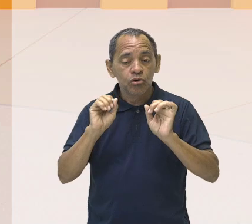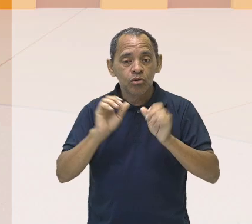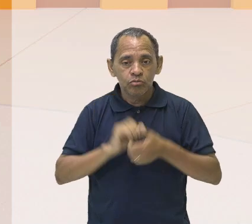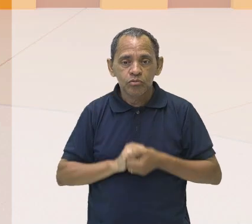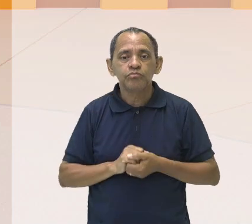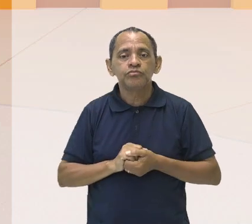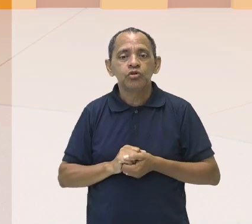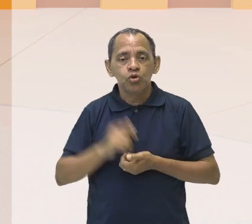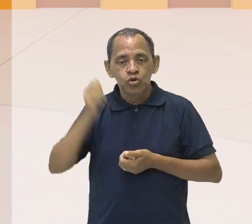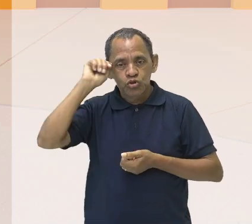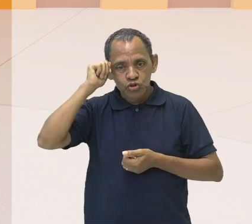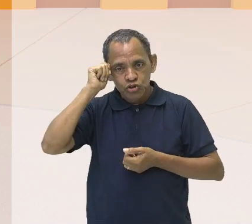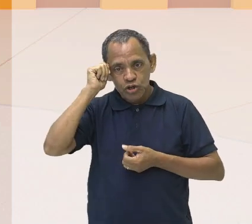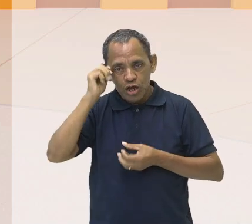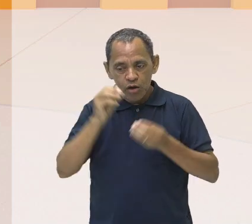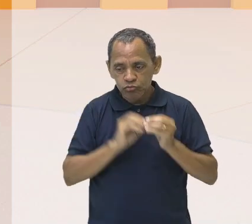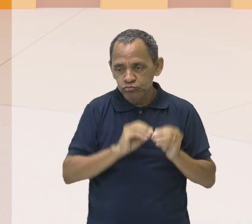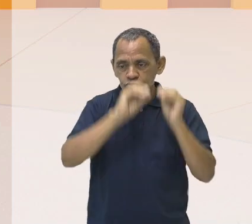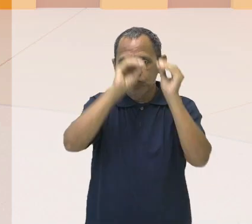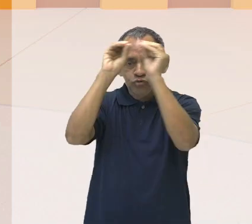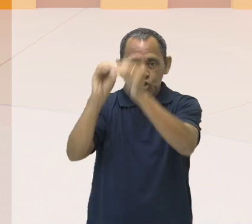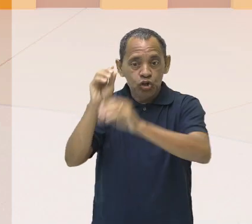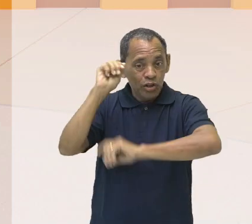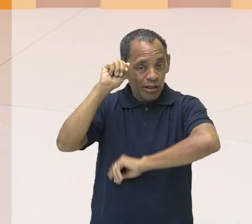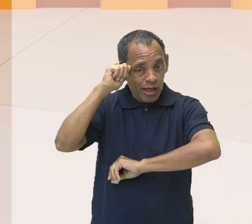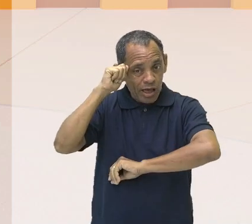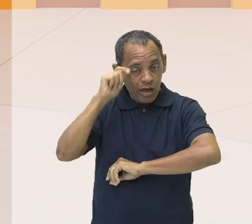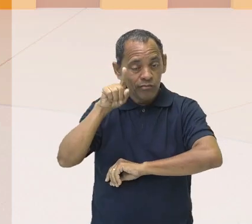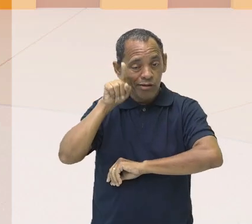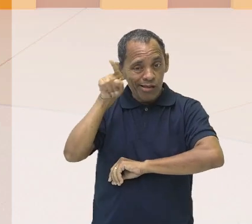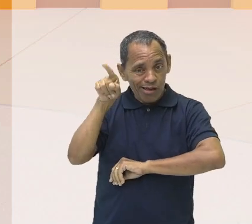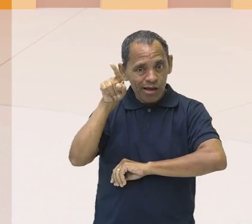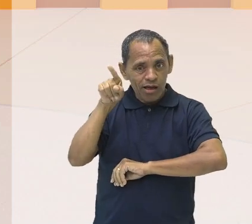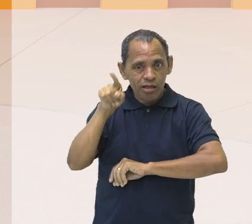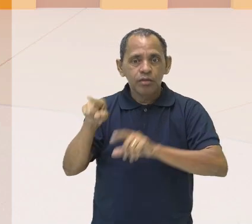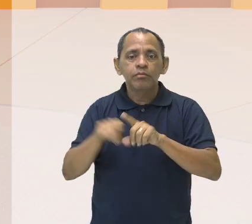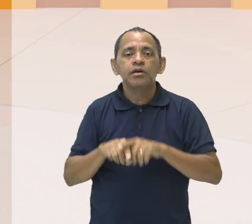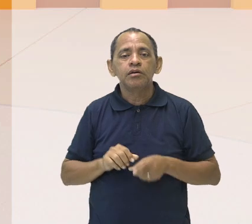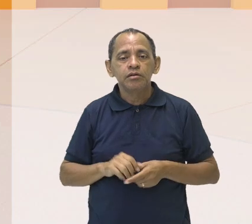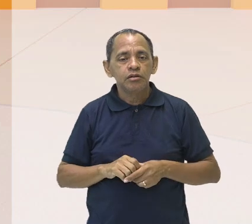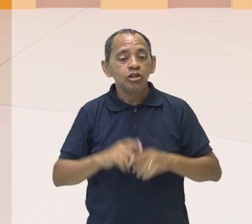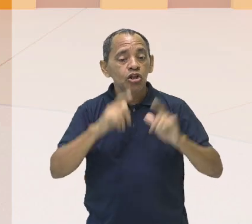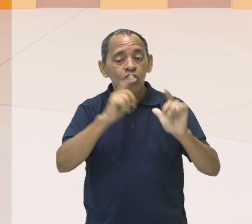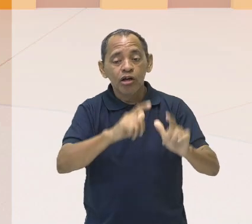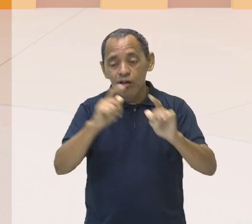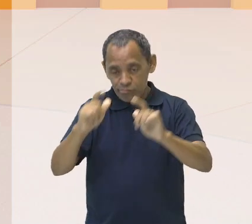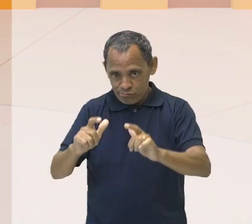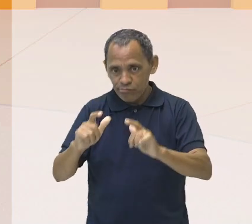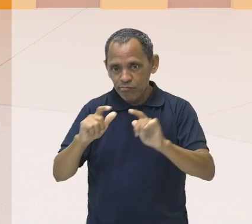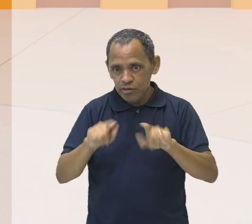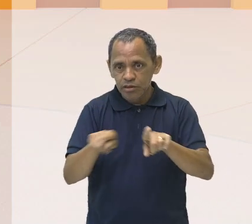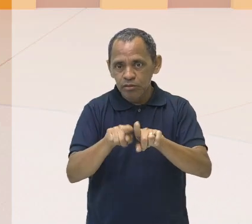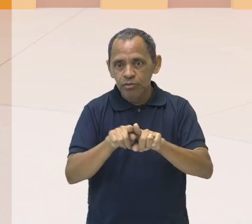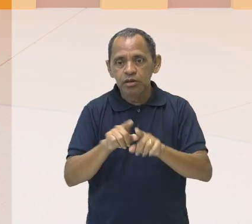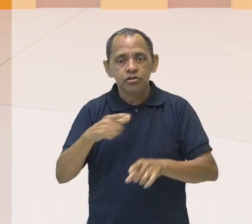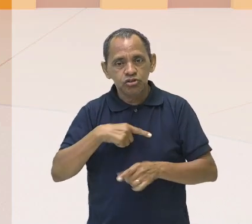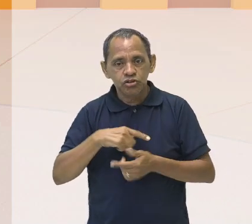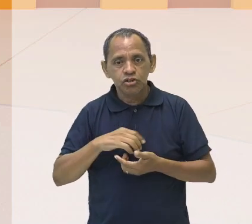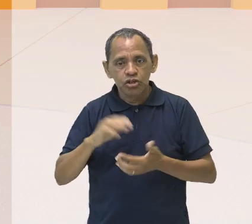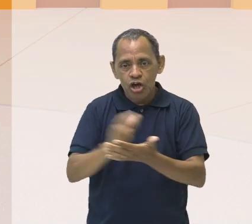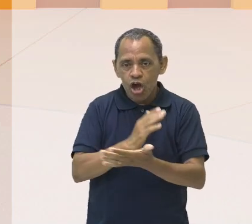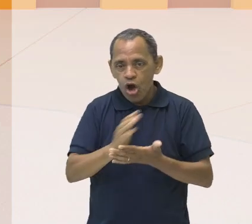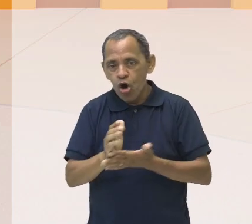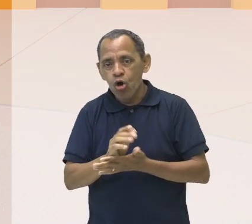devolvidos para a África e desembarcados em regiões como Serra Leoa ou Libéria. Havia casos também que